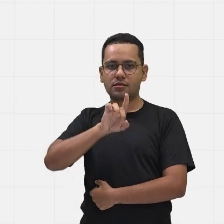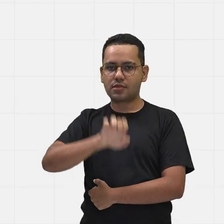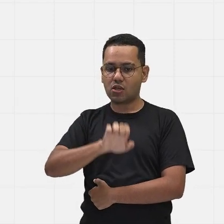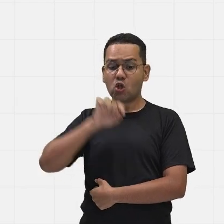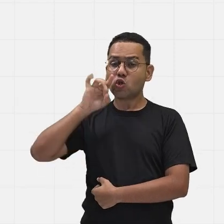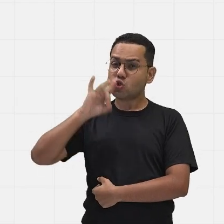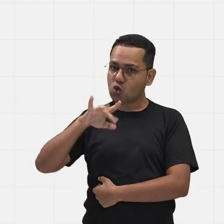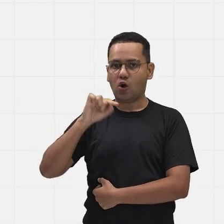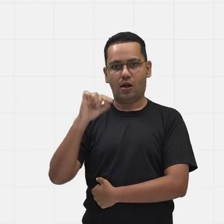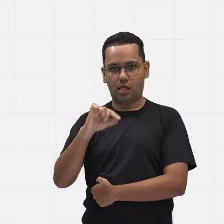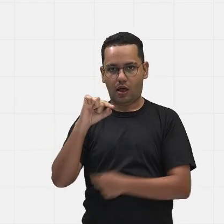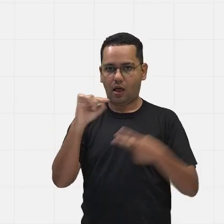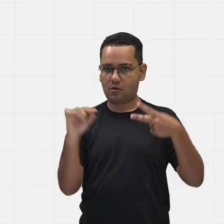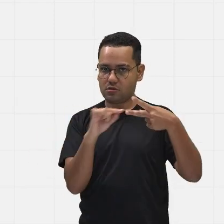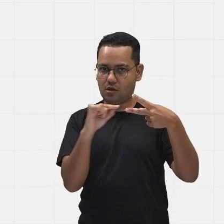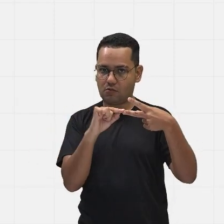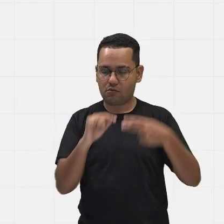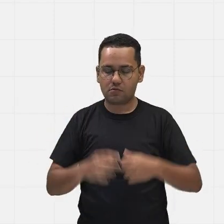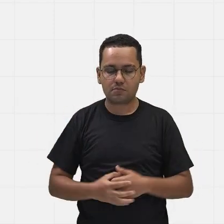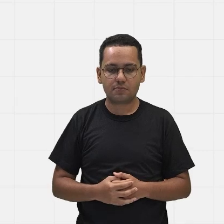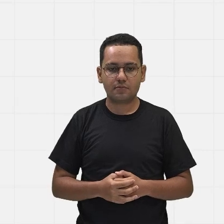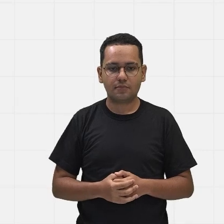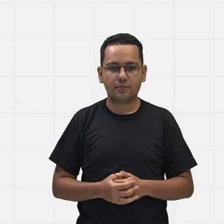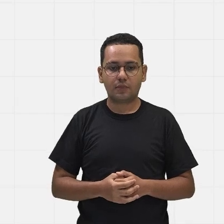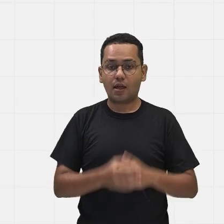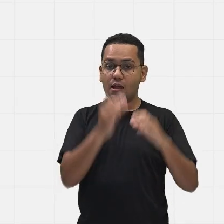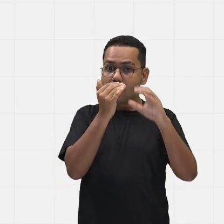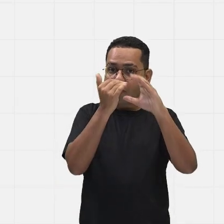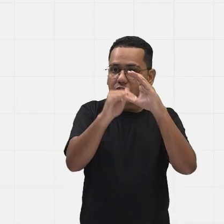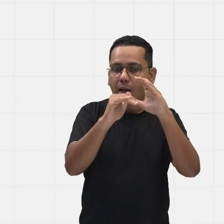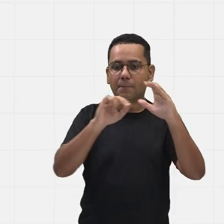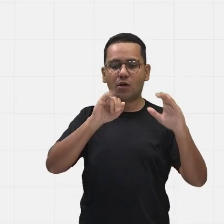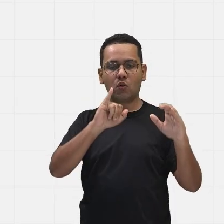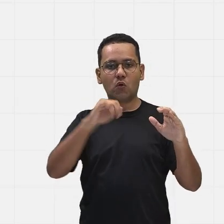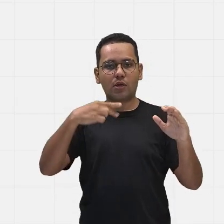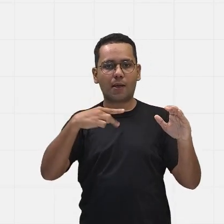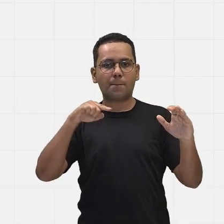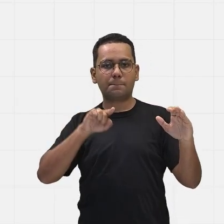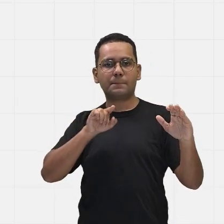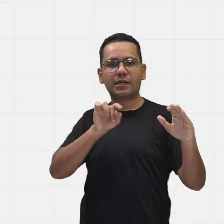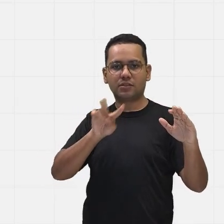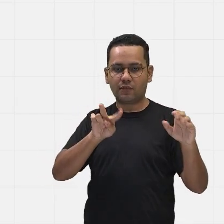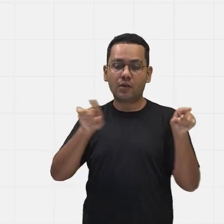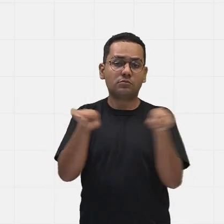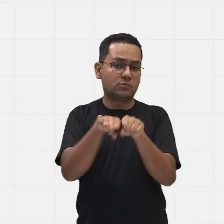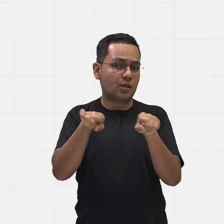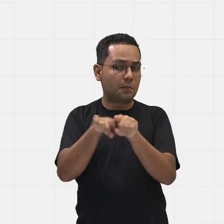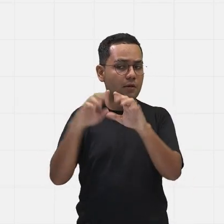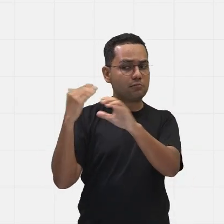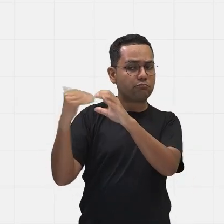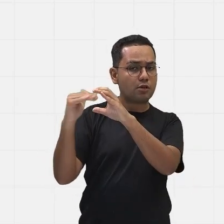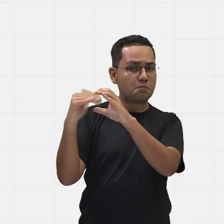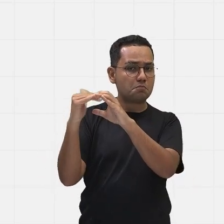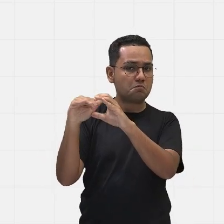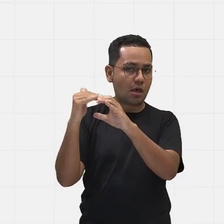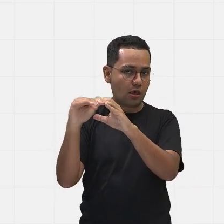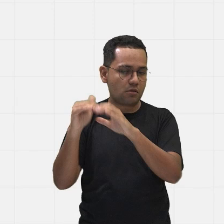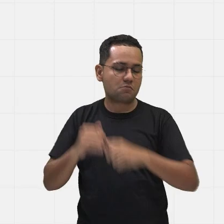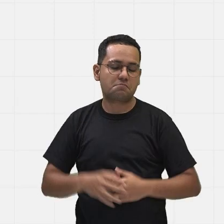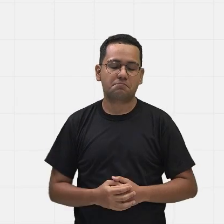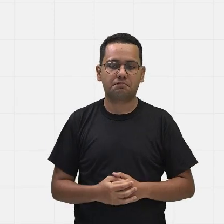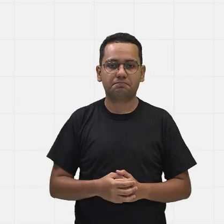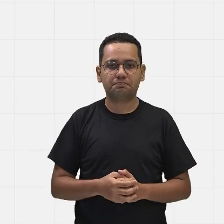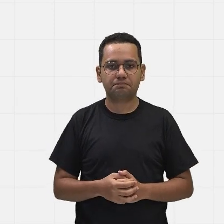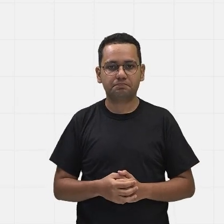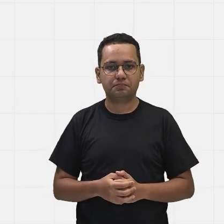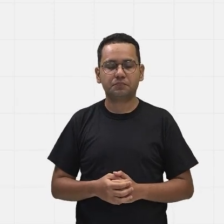Só lembrando que ele vai fazer o envio pelo IPTV e também para o e-mail do professor presencial, professor